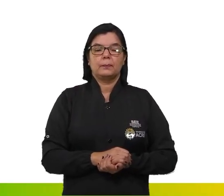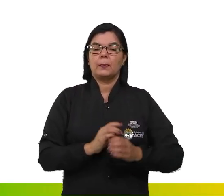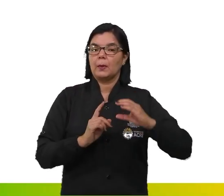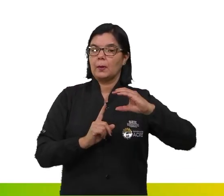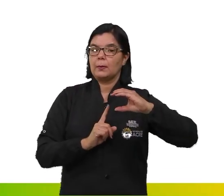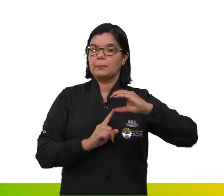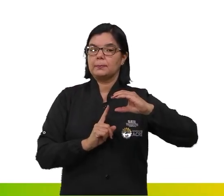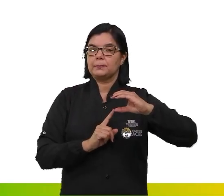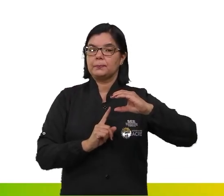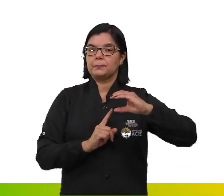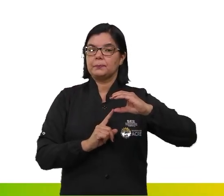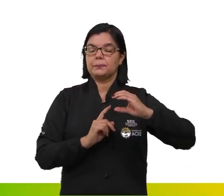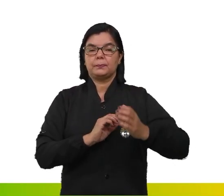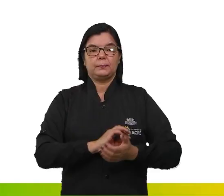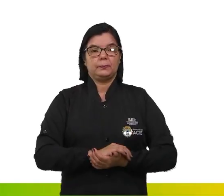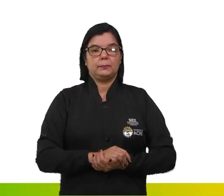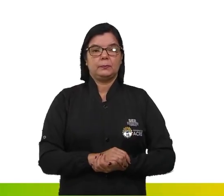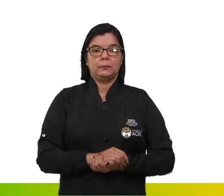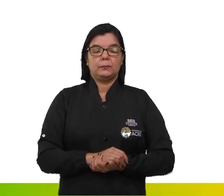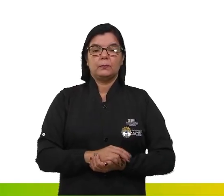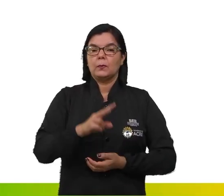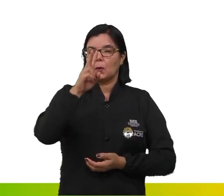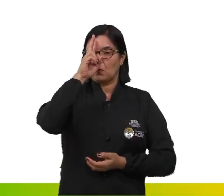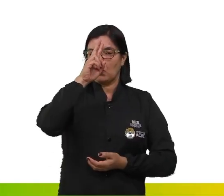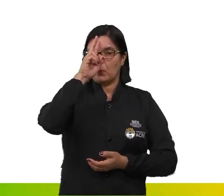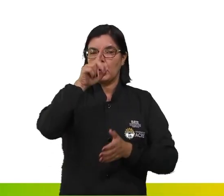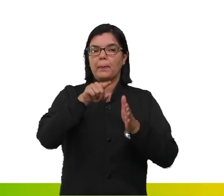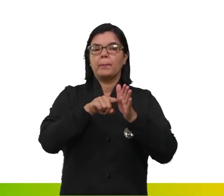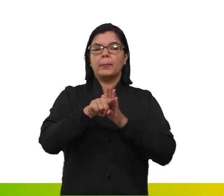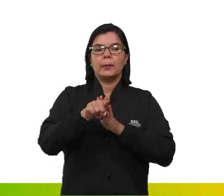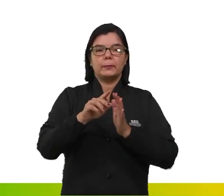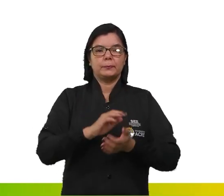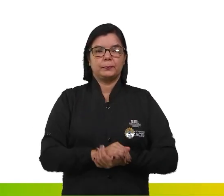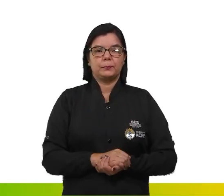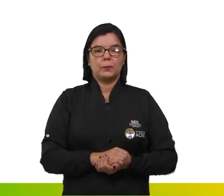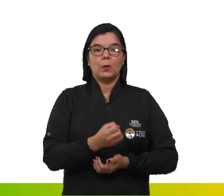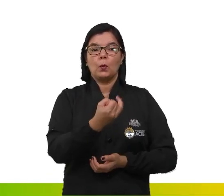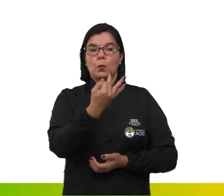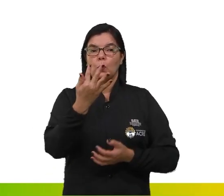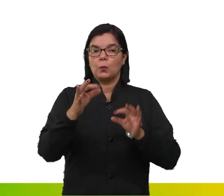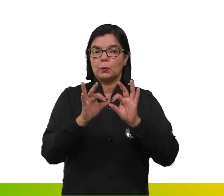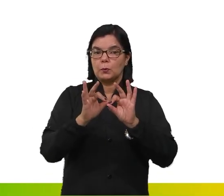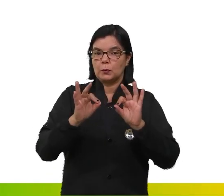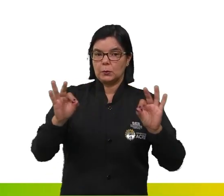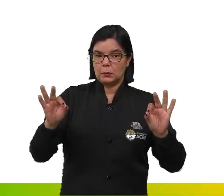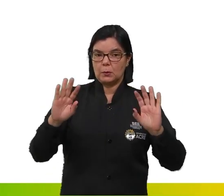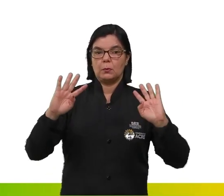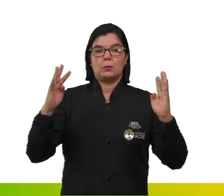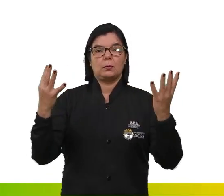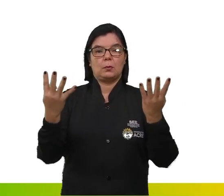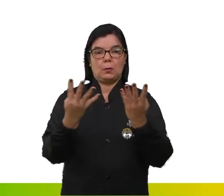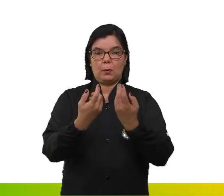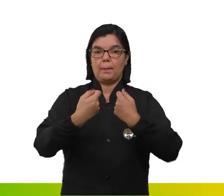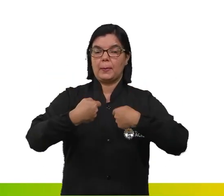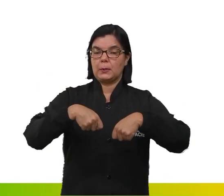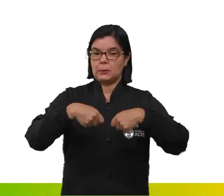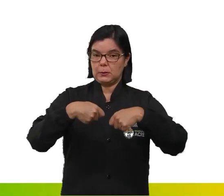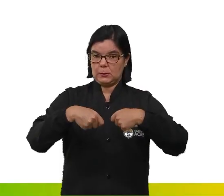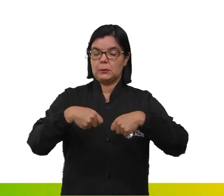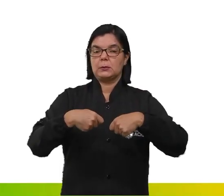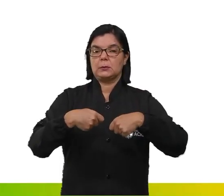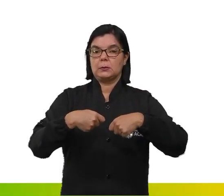O item C. Vamos relembrar o item C. Eu já não relembro aqui. Quantos metros de cerca serão necessários para